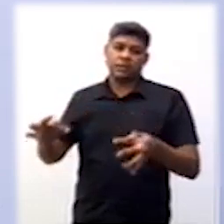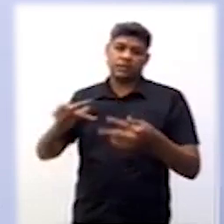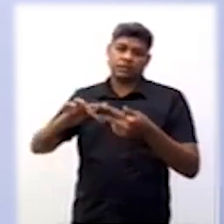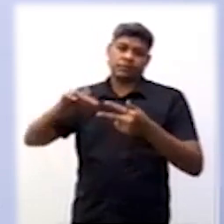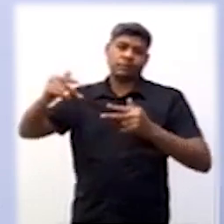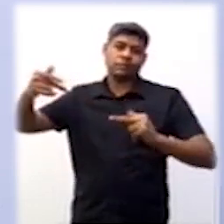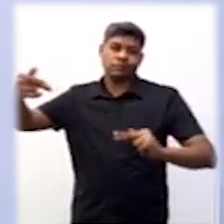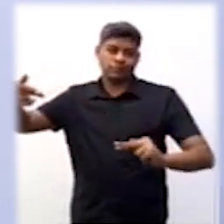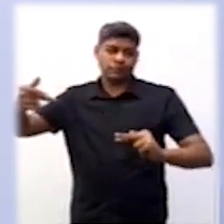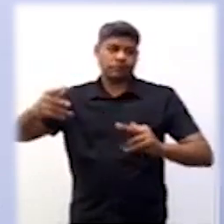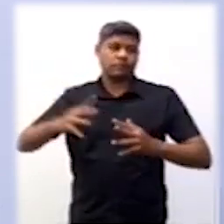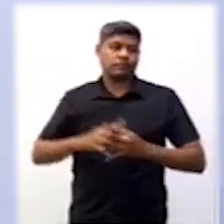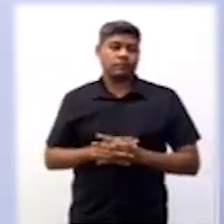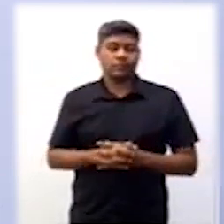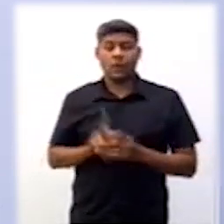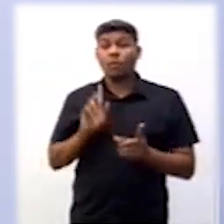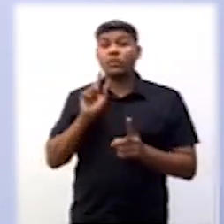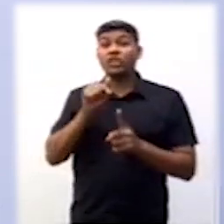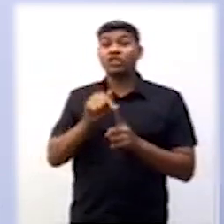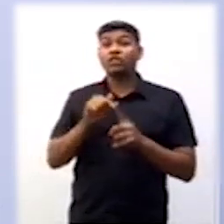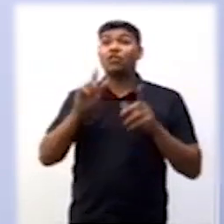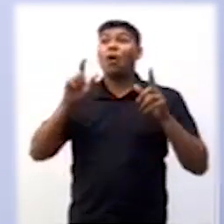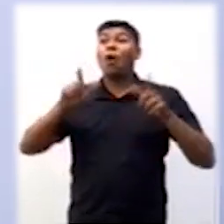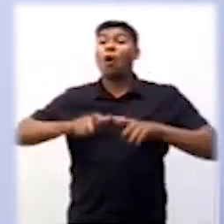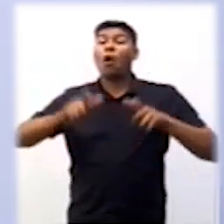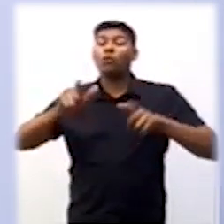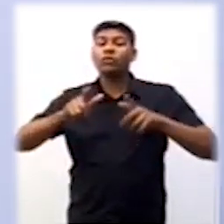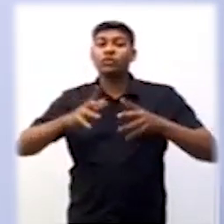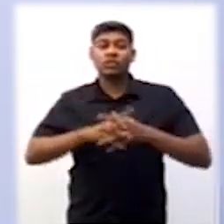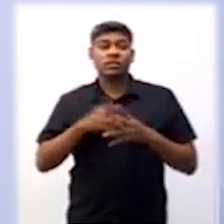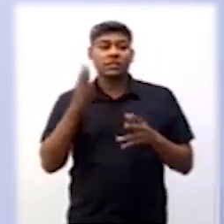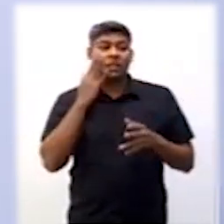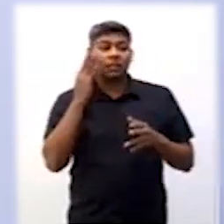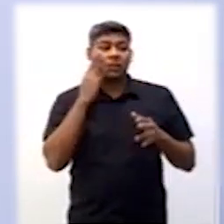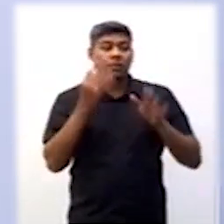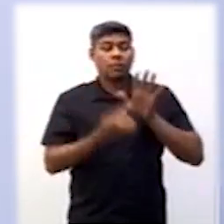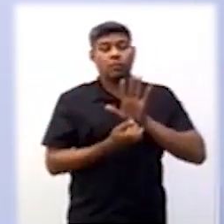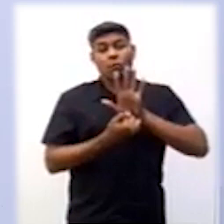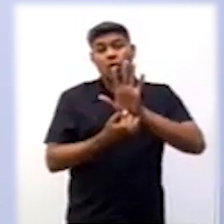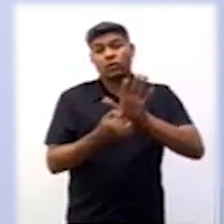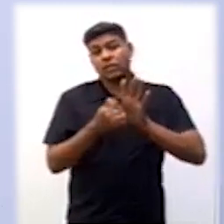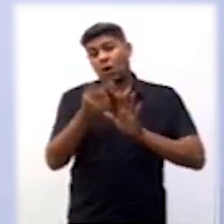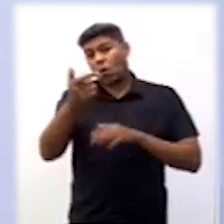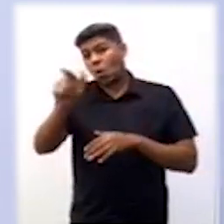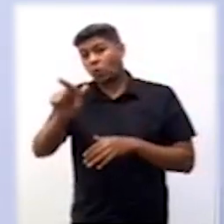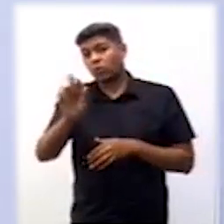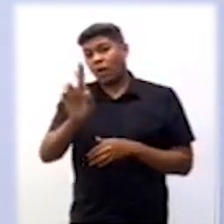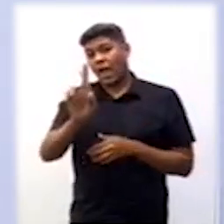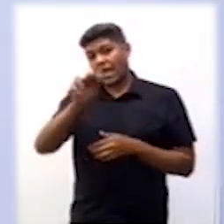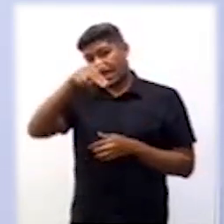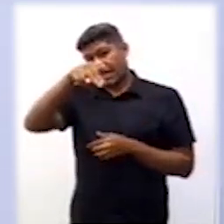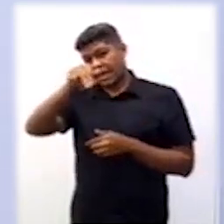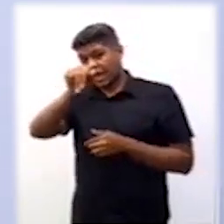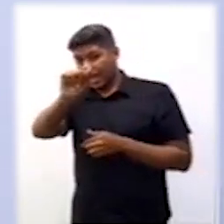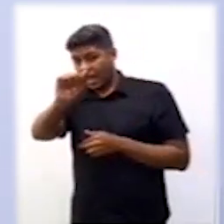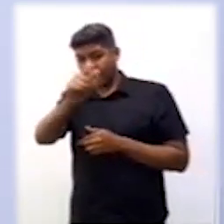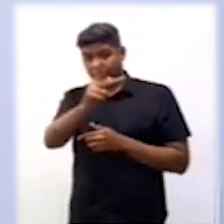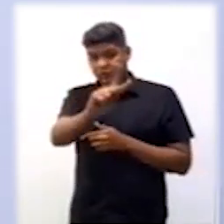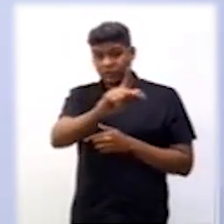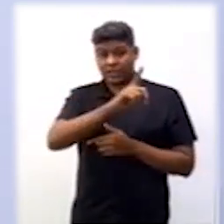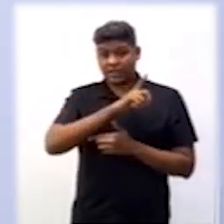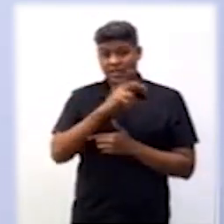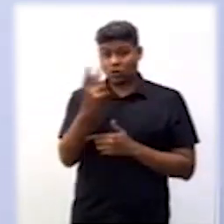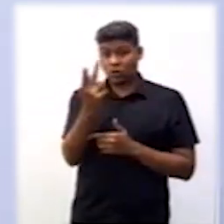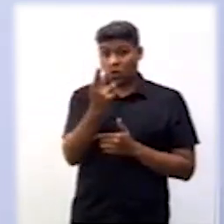onde é o objetivo, tá? Galera, eu vou mostrar outros tipos de RNA aqui para vocês, mas tem